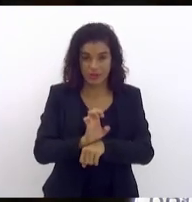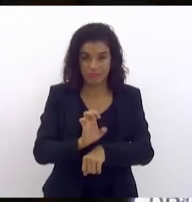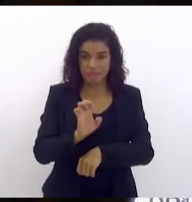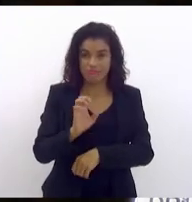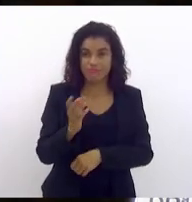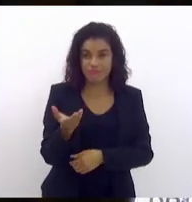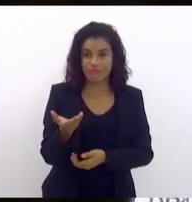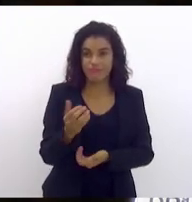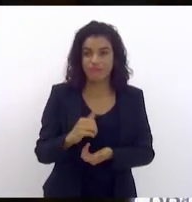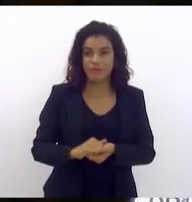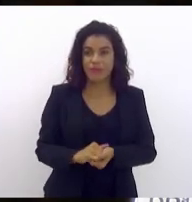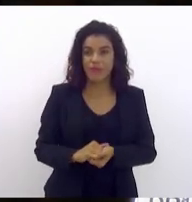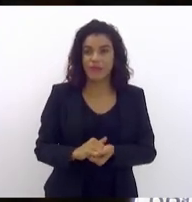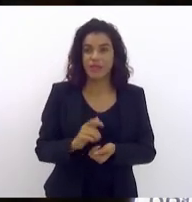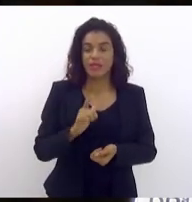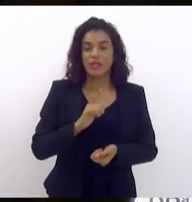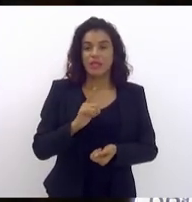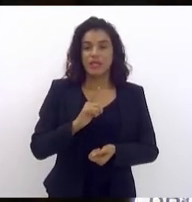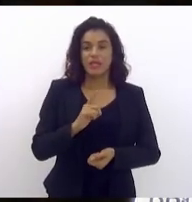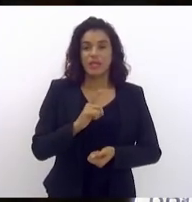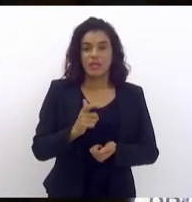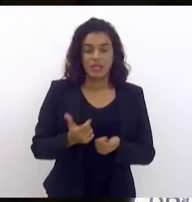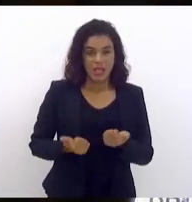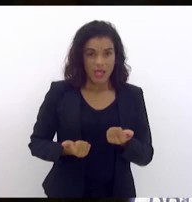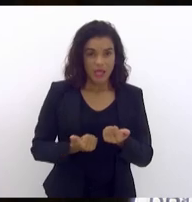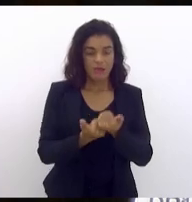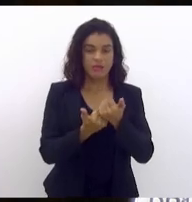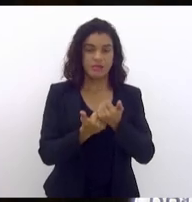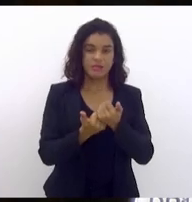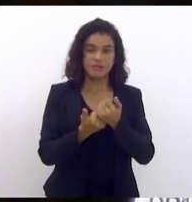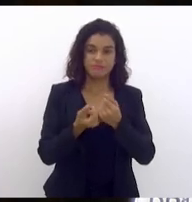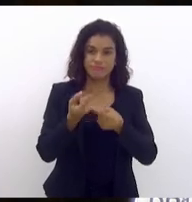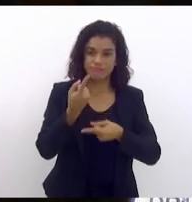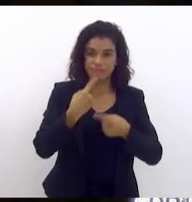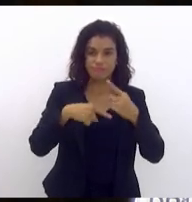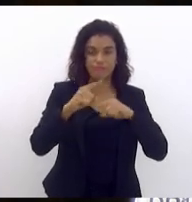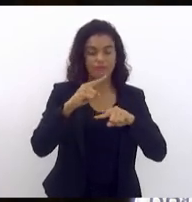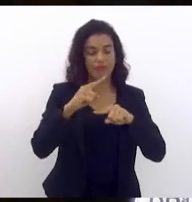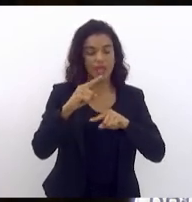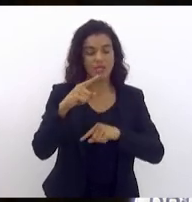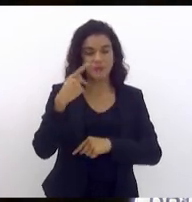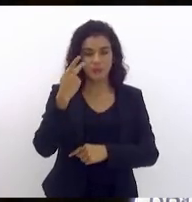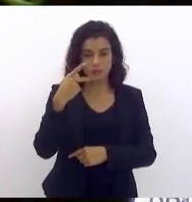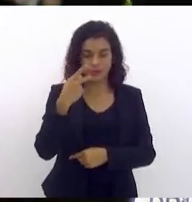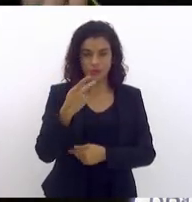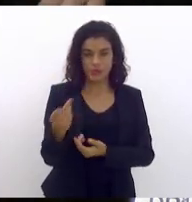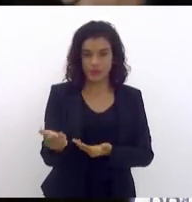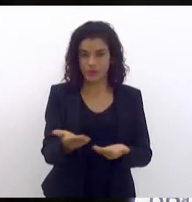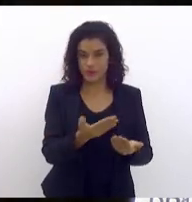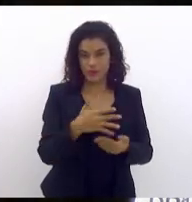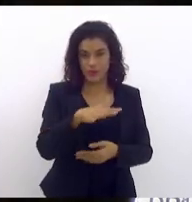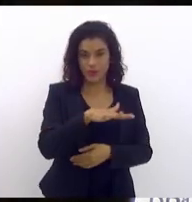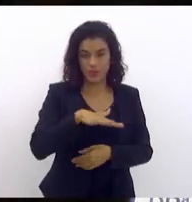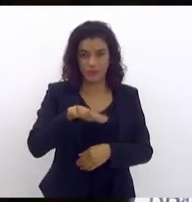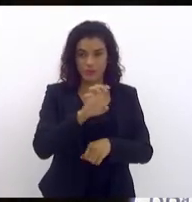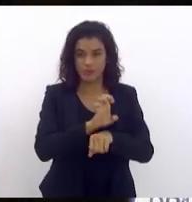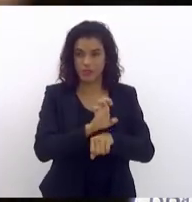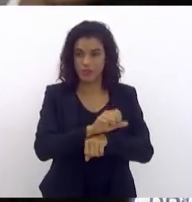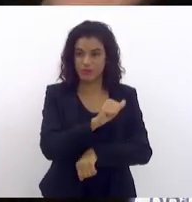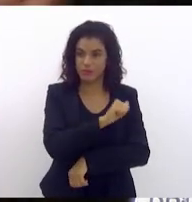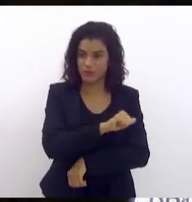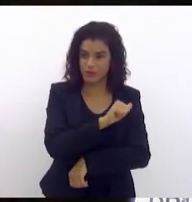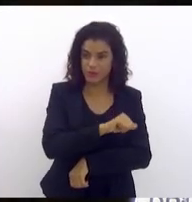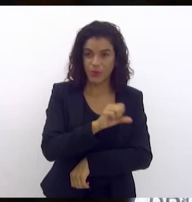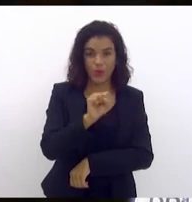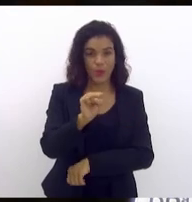que tem auxiliado muito na luta para reestruturar as políticas de juventude no âmbito do Estado do Rio de Janeiro depois